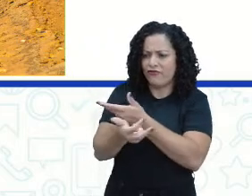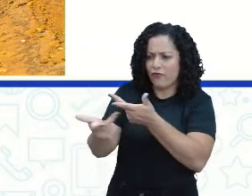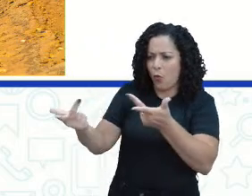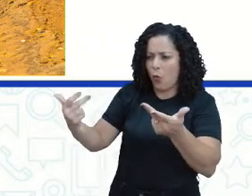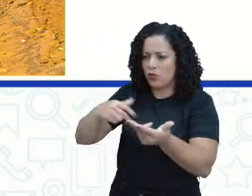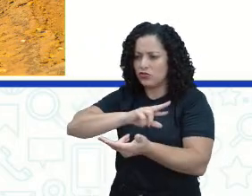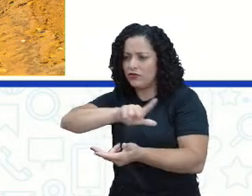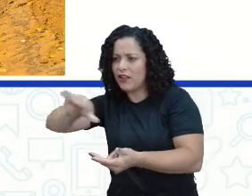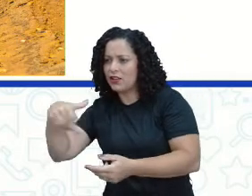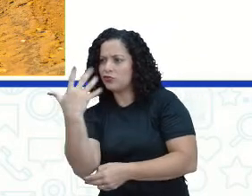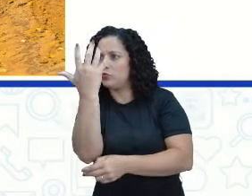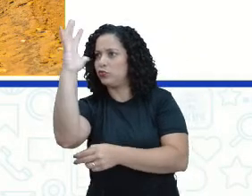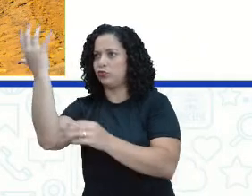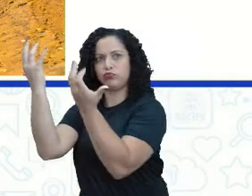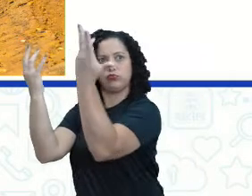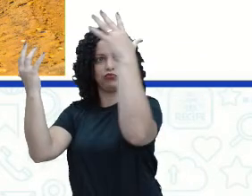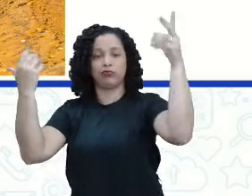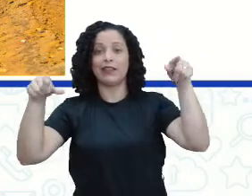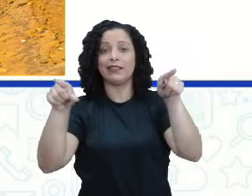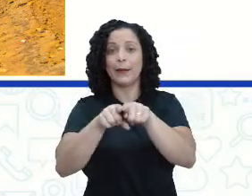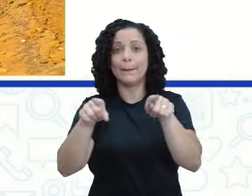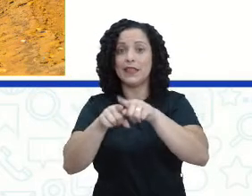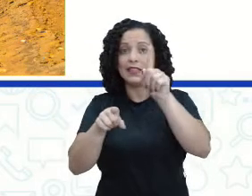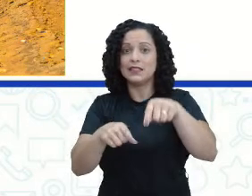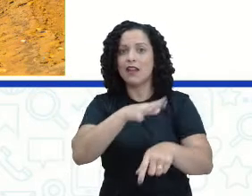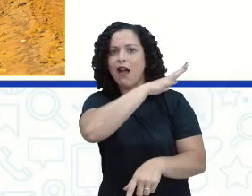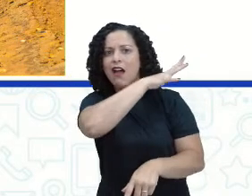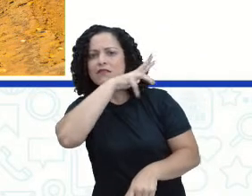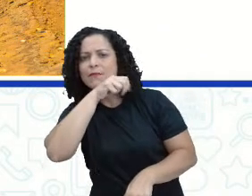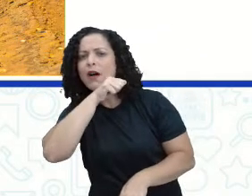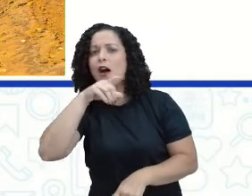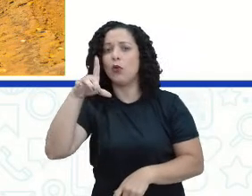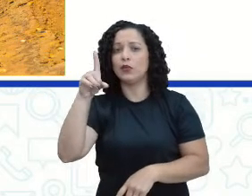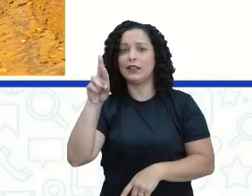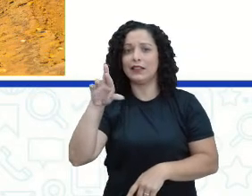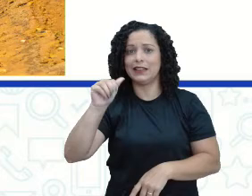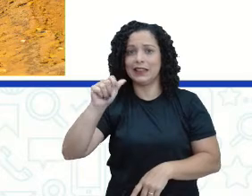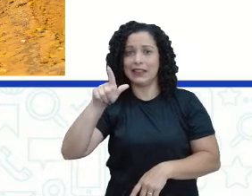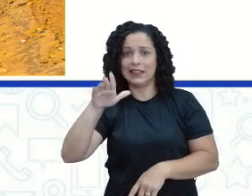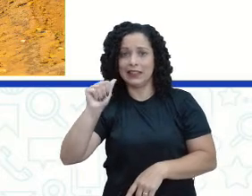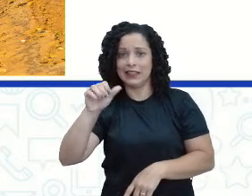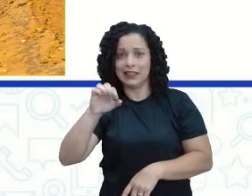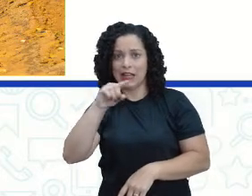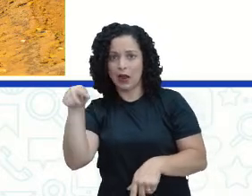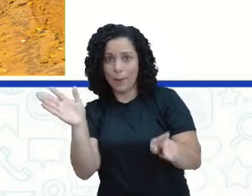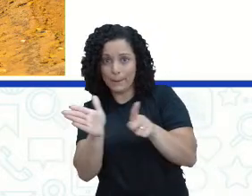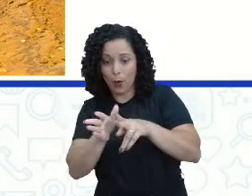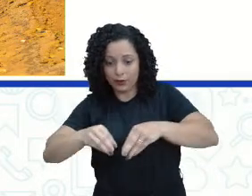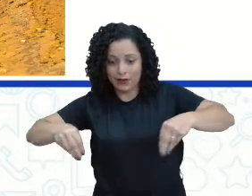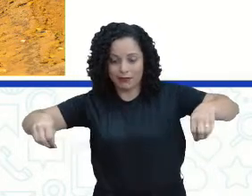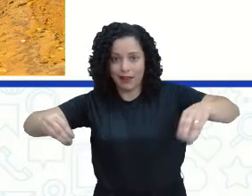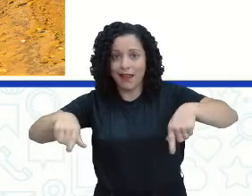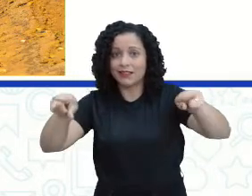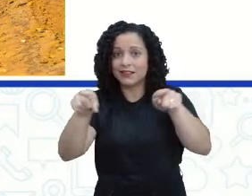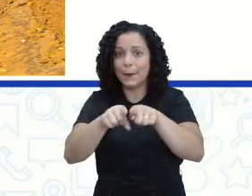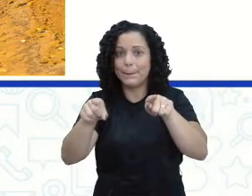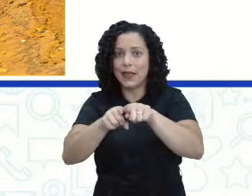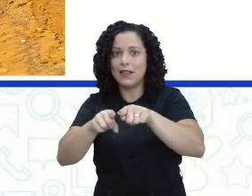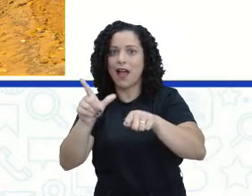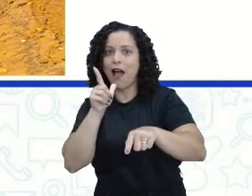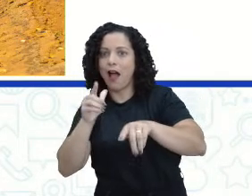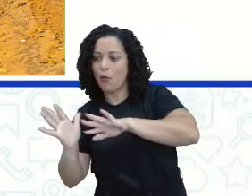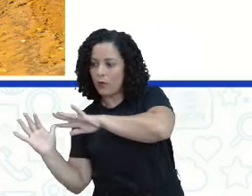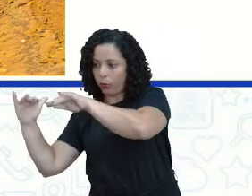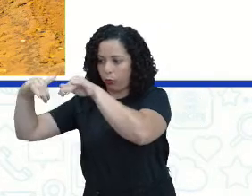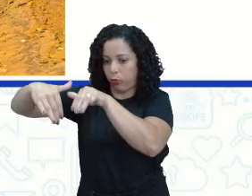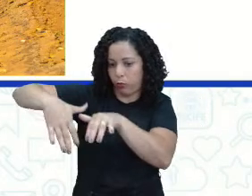flora, e esse mini dragão também chamou muita atenção dele, hábitos terrestres, mas ele nadava, e aí ele viu que as